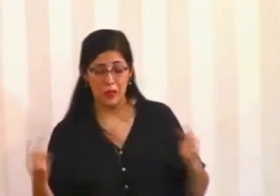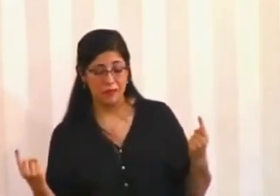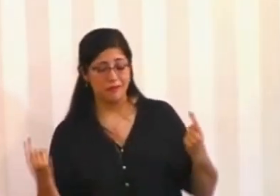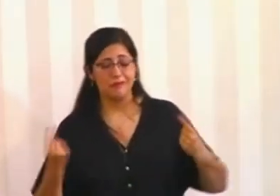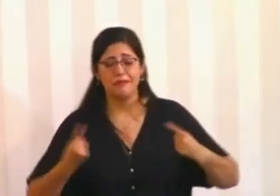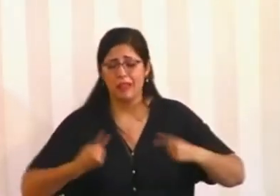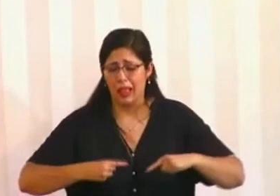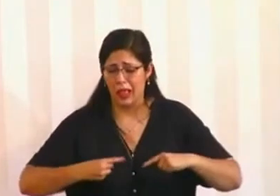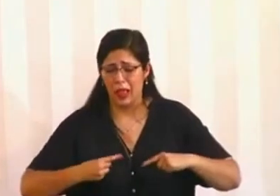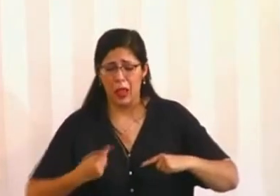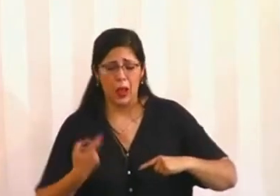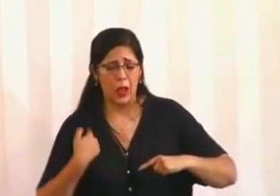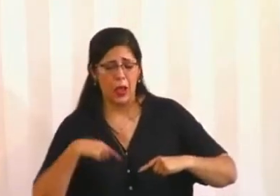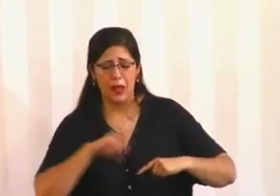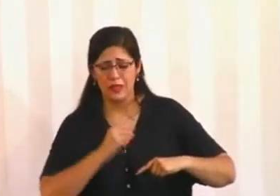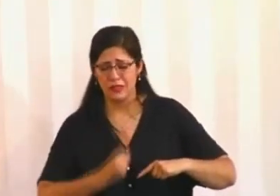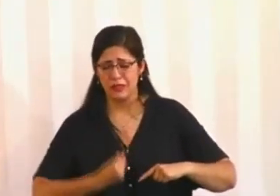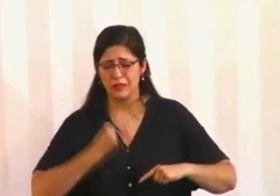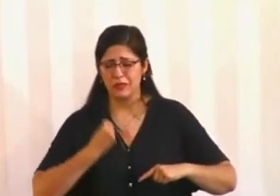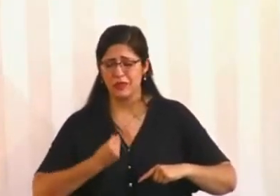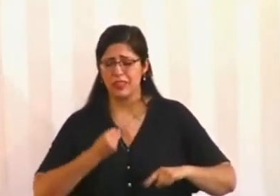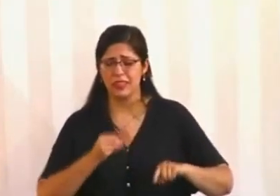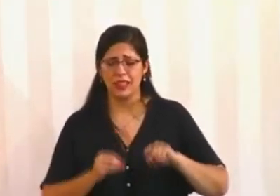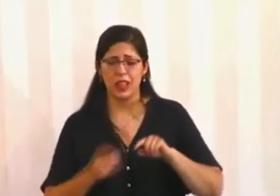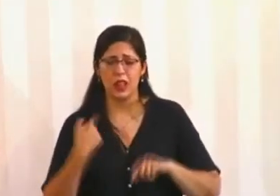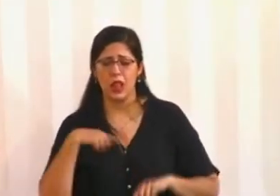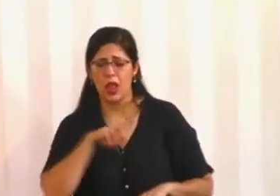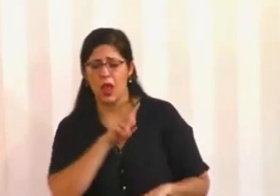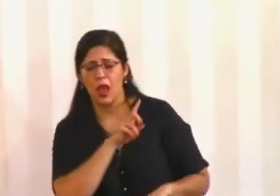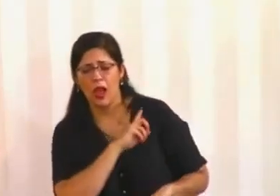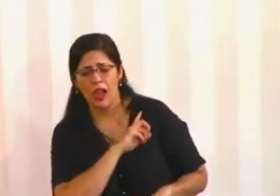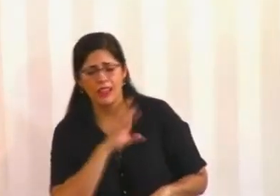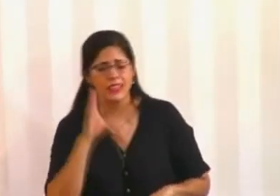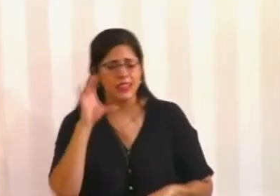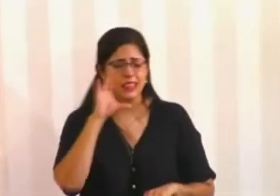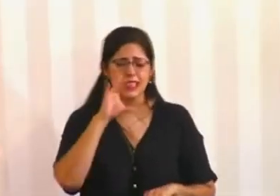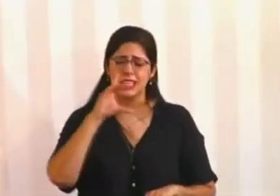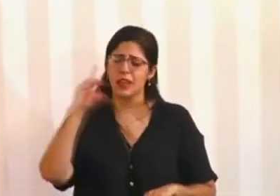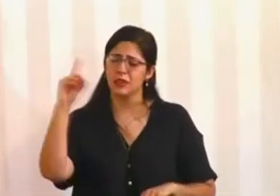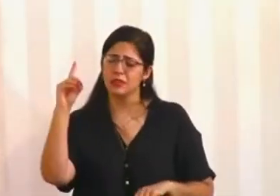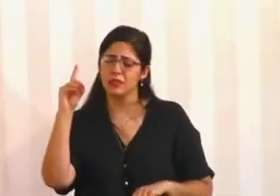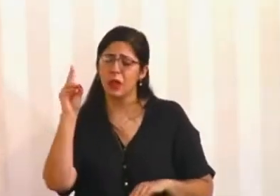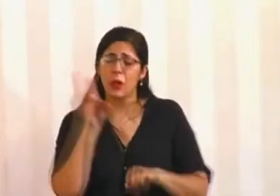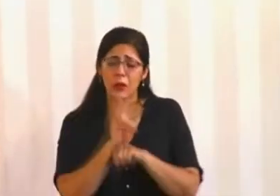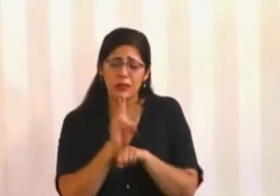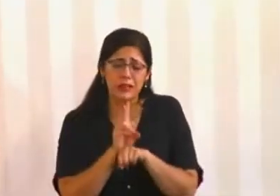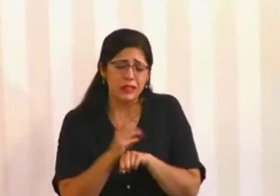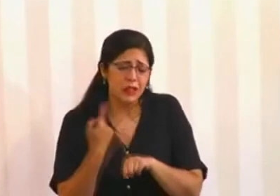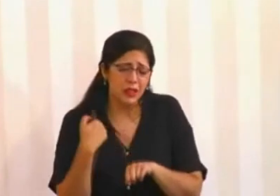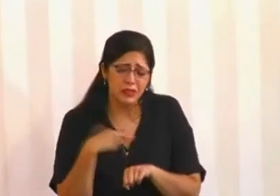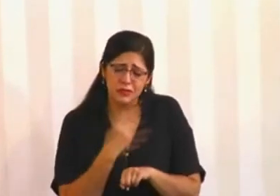querendo desistir, se você está querendo jogar a toalha, se você acha que Deus não está cuidando mais de você, fala para Ele.